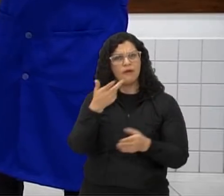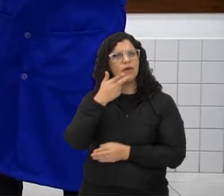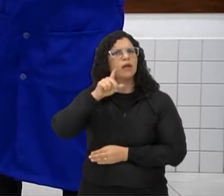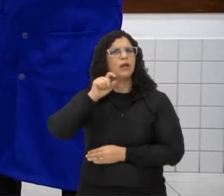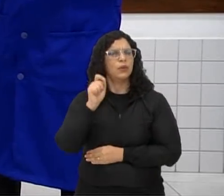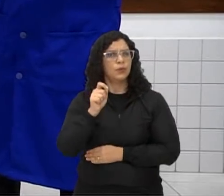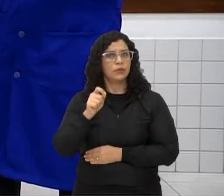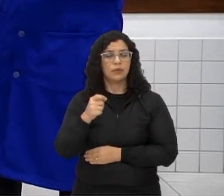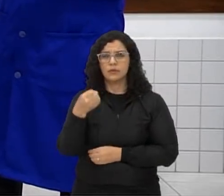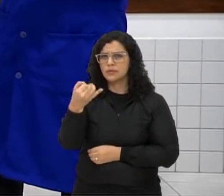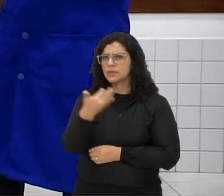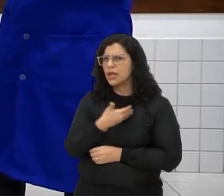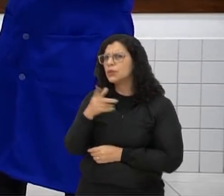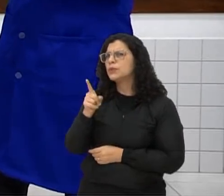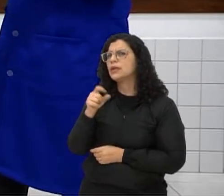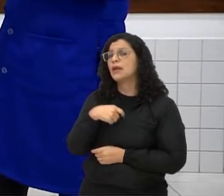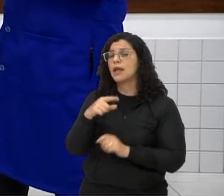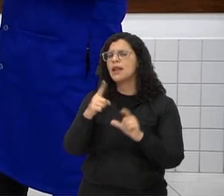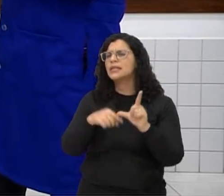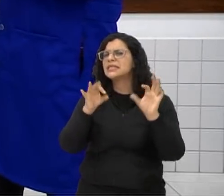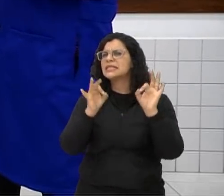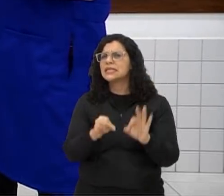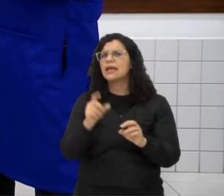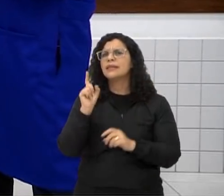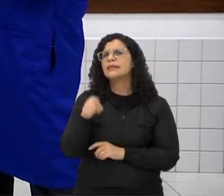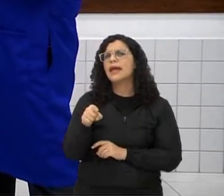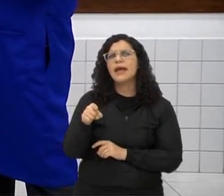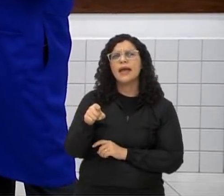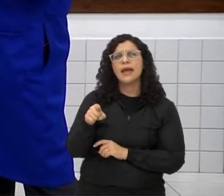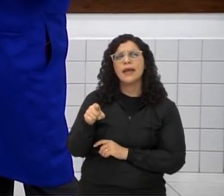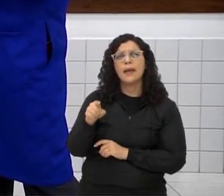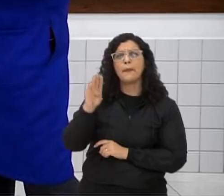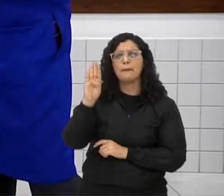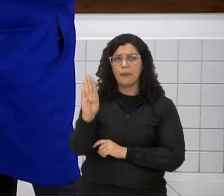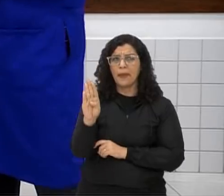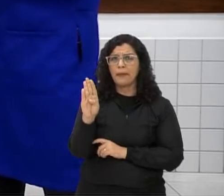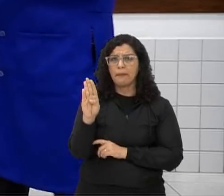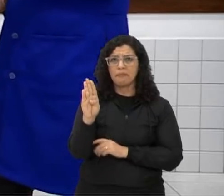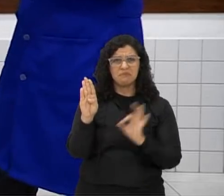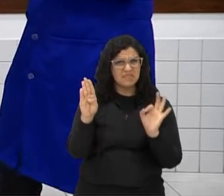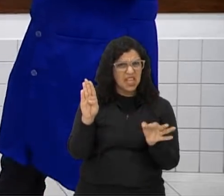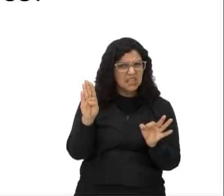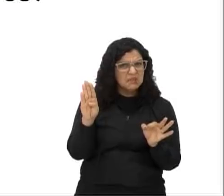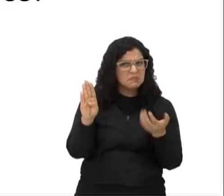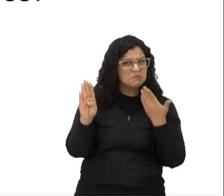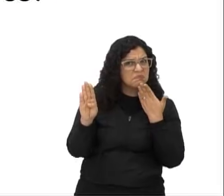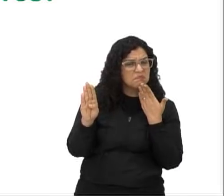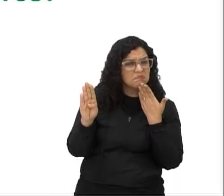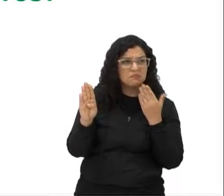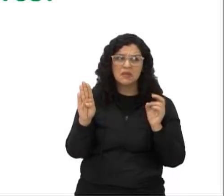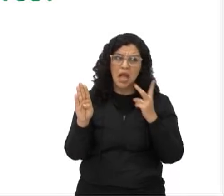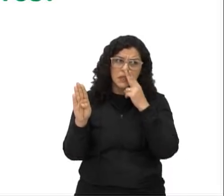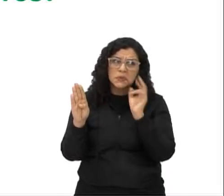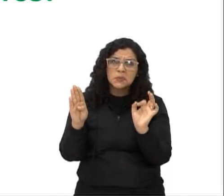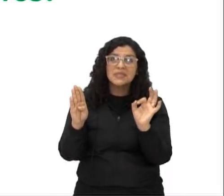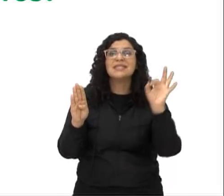eles disseram que a alternativa certa é a alternativa B. Vamos ver se eles acertaram? Será que eles acertaram,